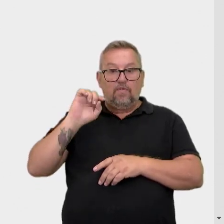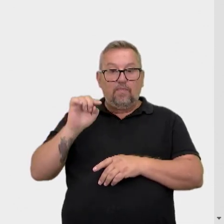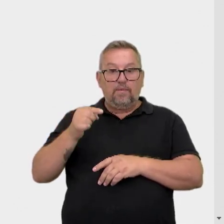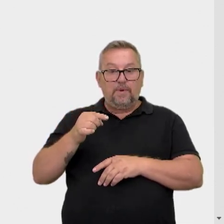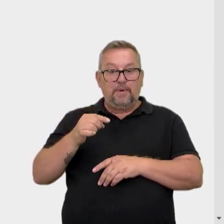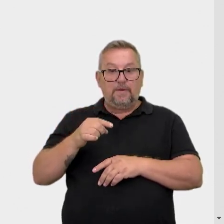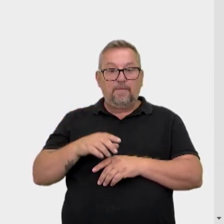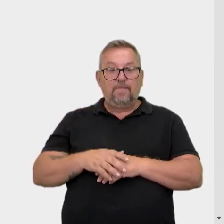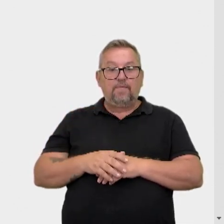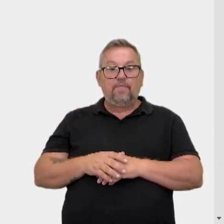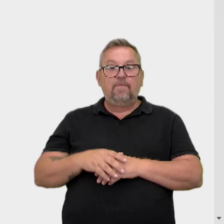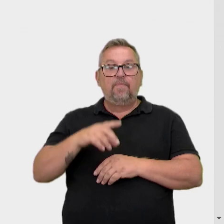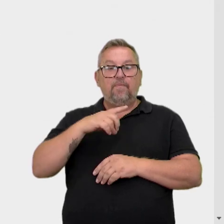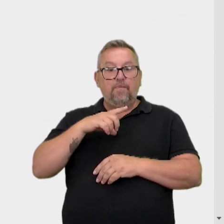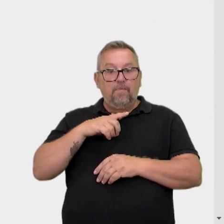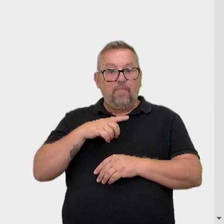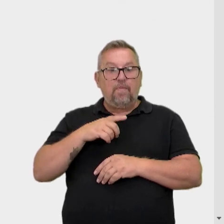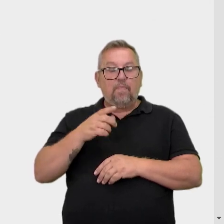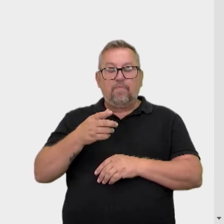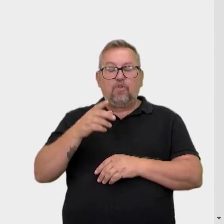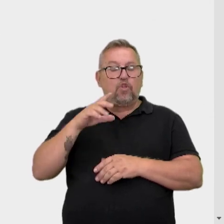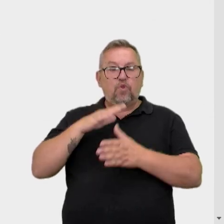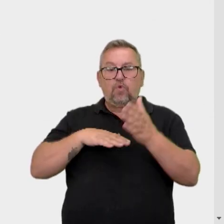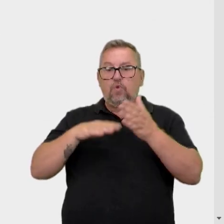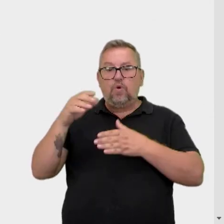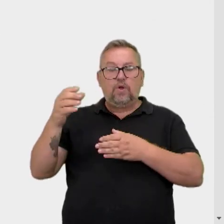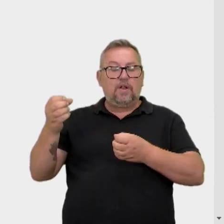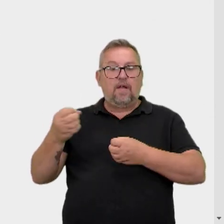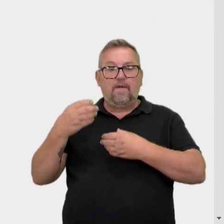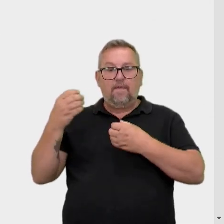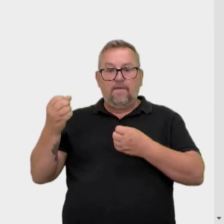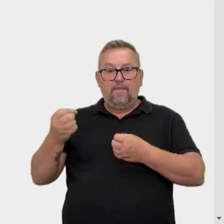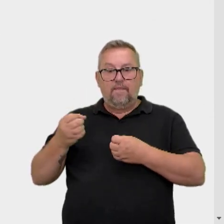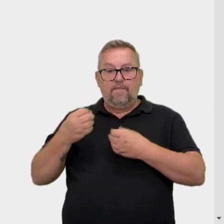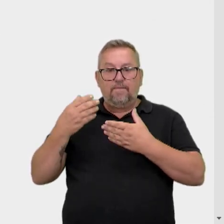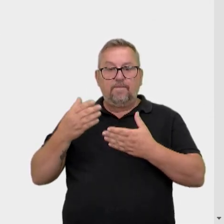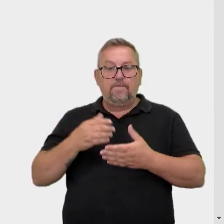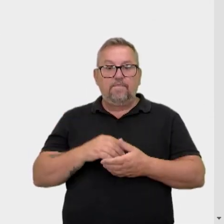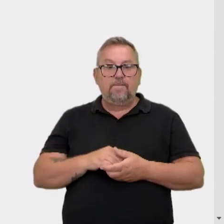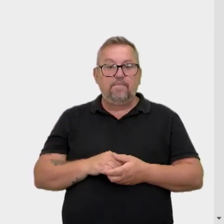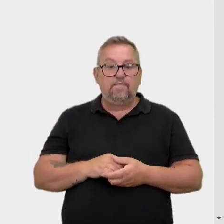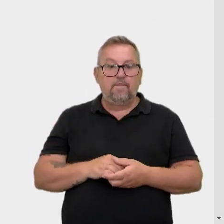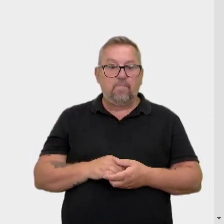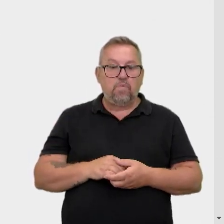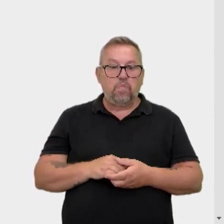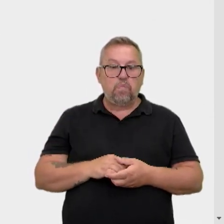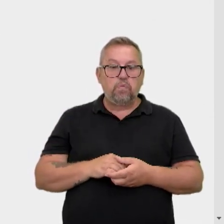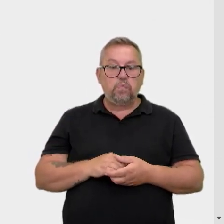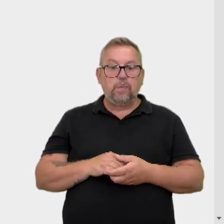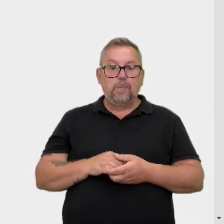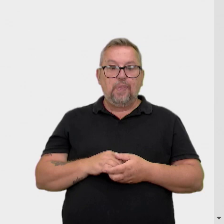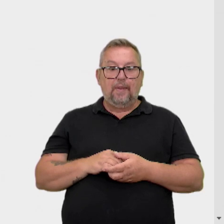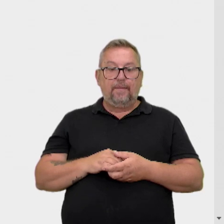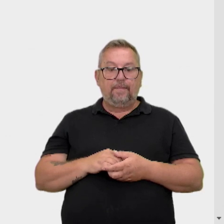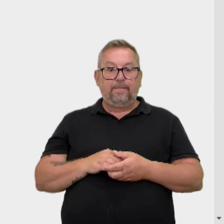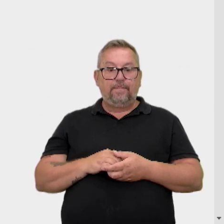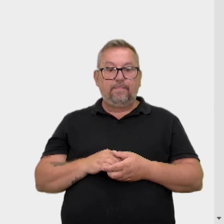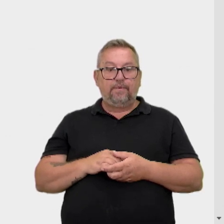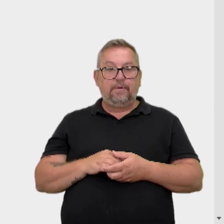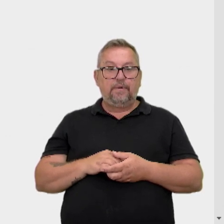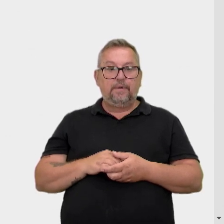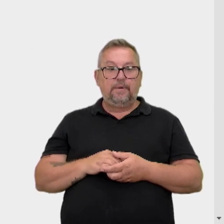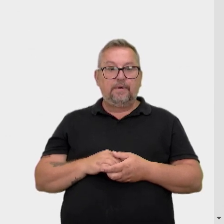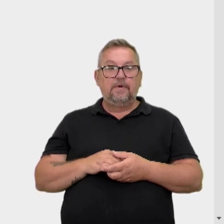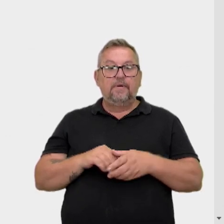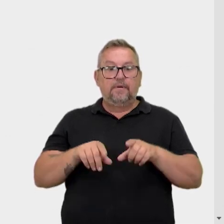429.550, trabalho em rendimento, né, com salário médio aí de 3,1 salário e assim por diante. Então também